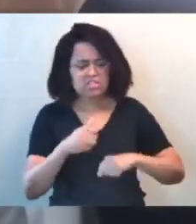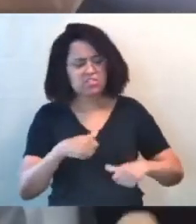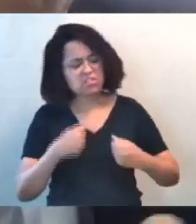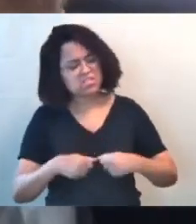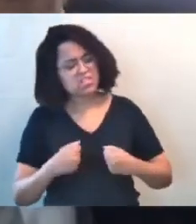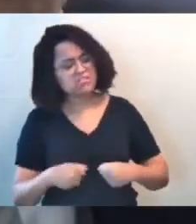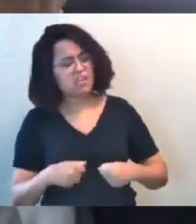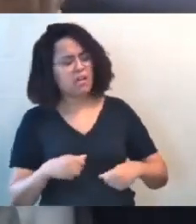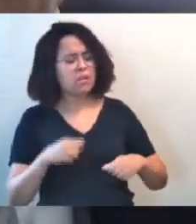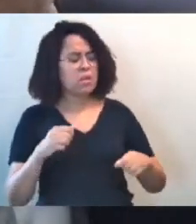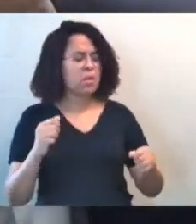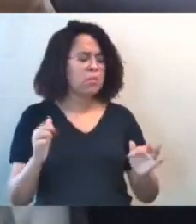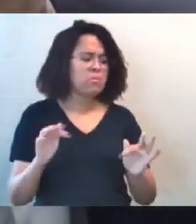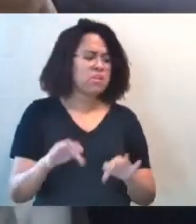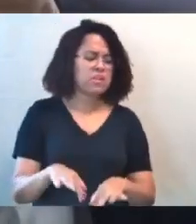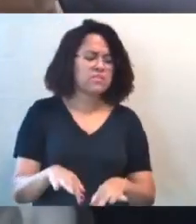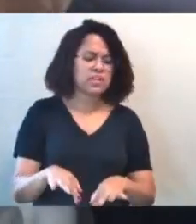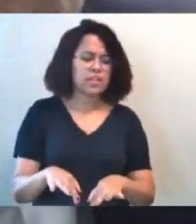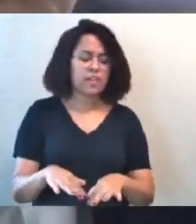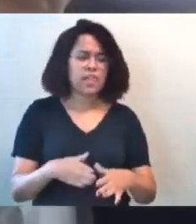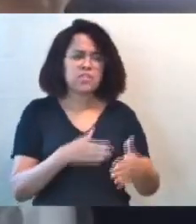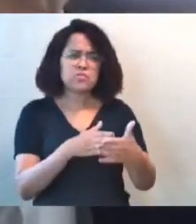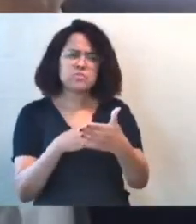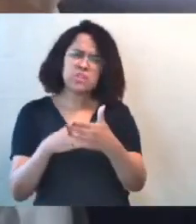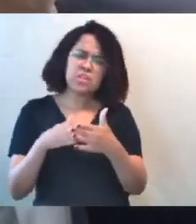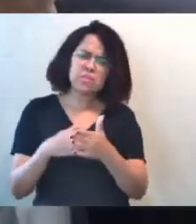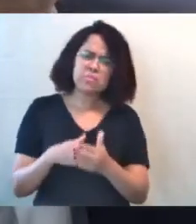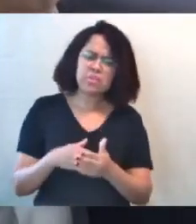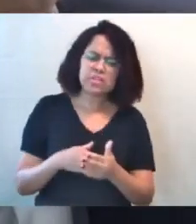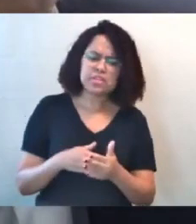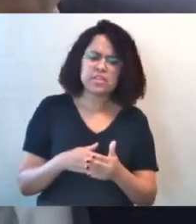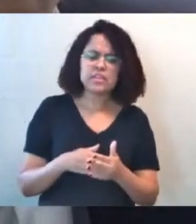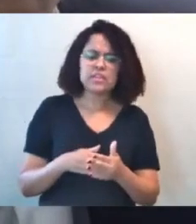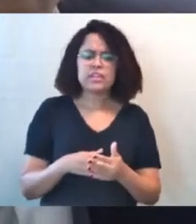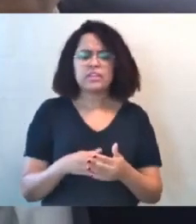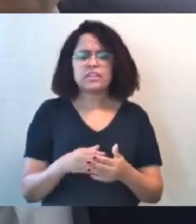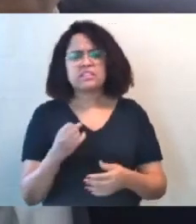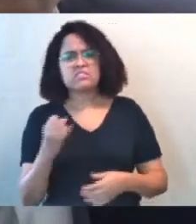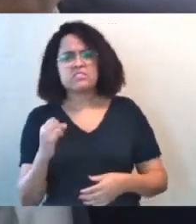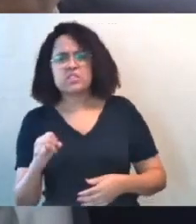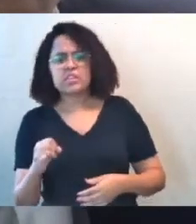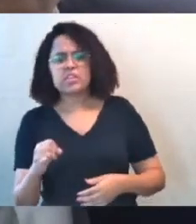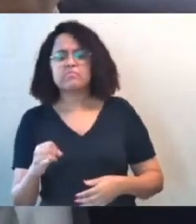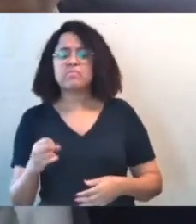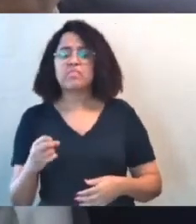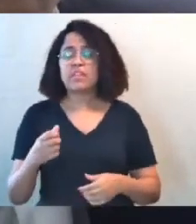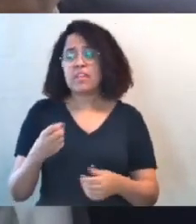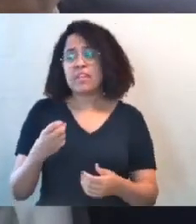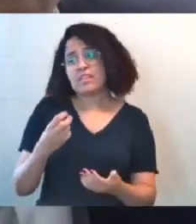não se limita porque houve ou deixou de haver um conjunto de revisões ao longo do...